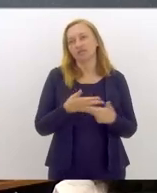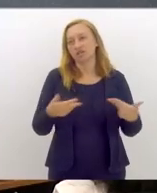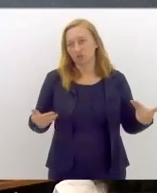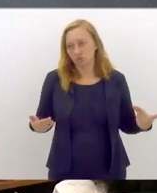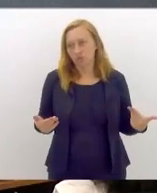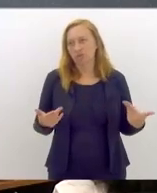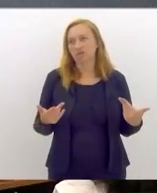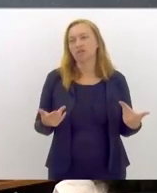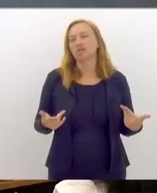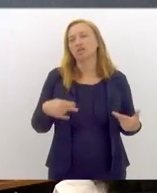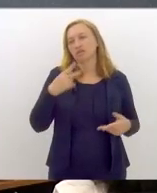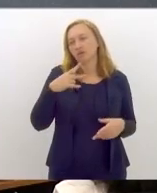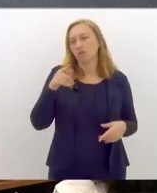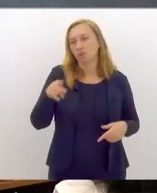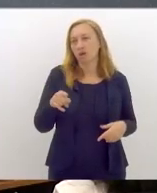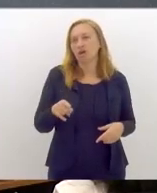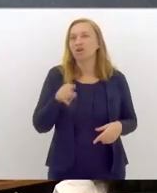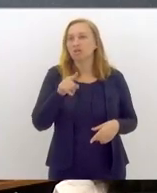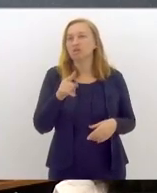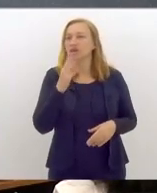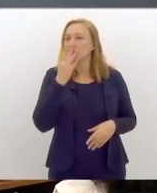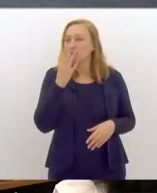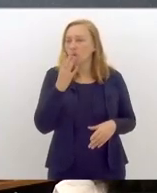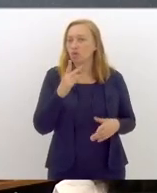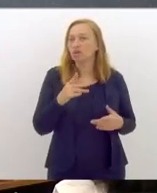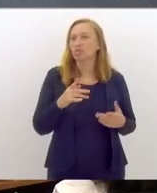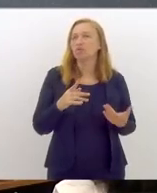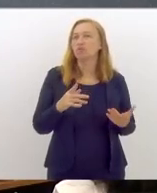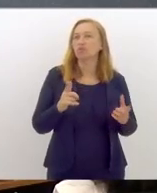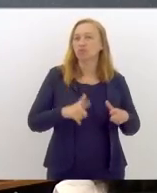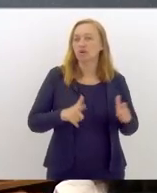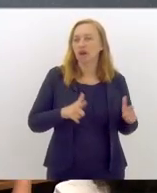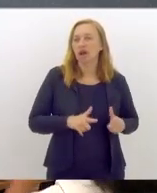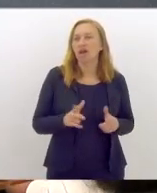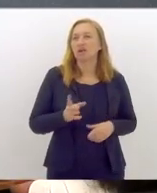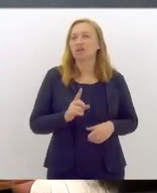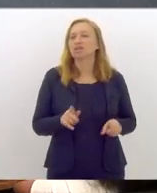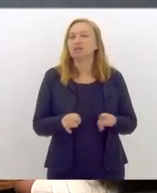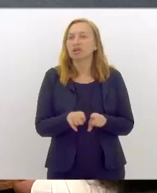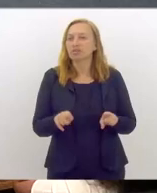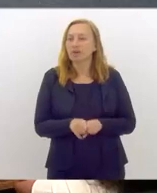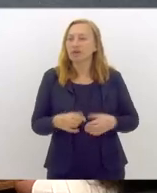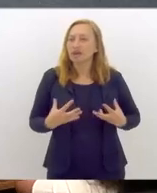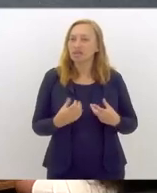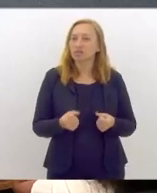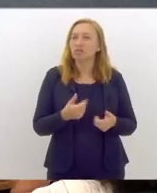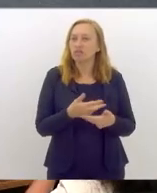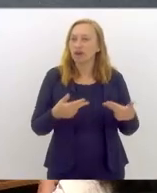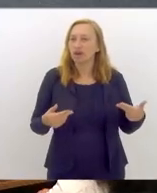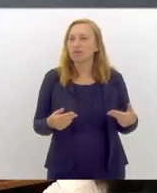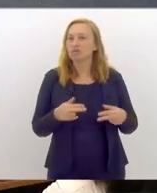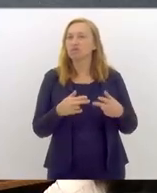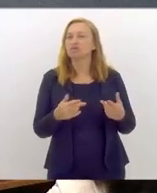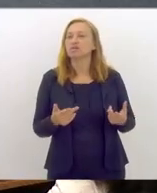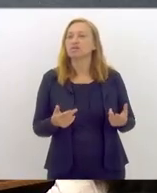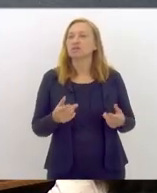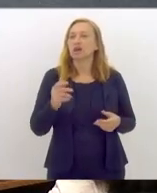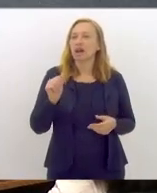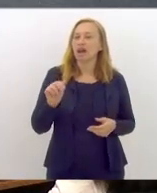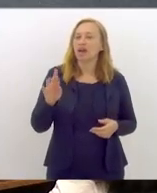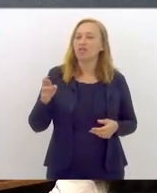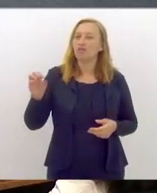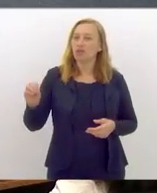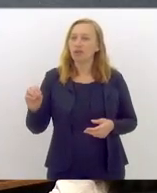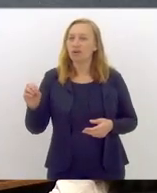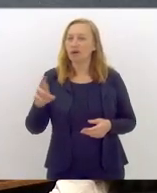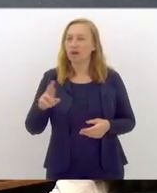que ele falou e você Coloriu não só Coloriu como também abraçou outras causas do afroreg como por exemplo a agência segunda chance